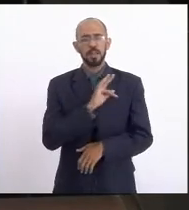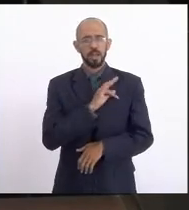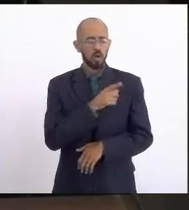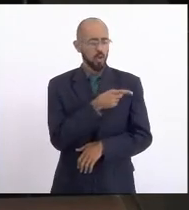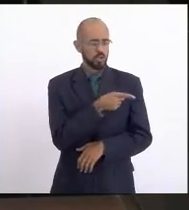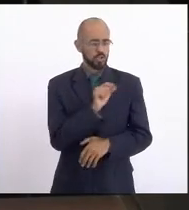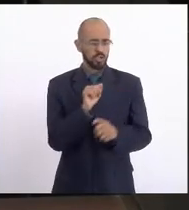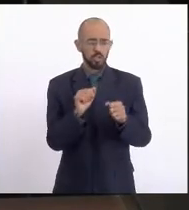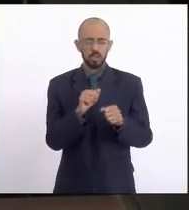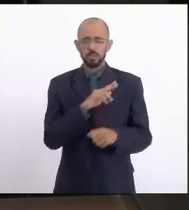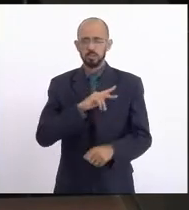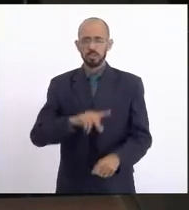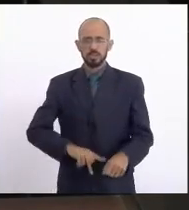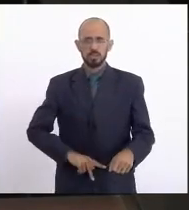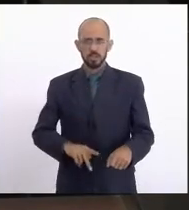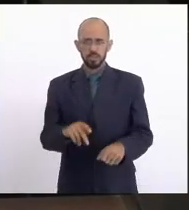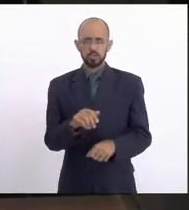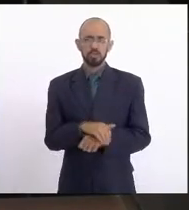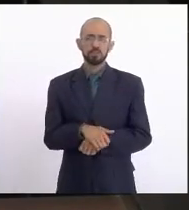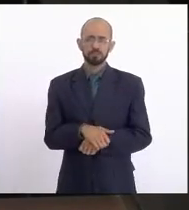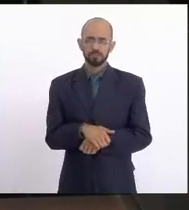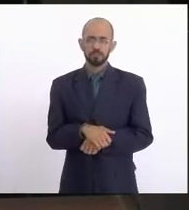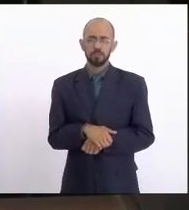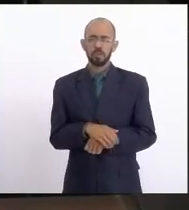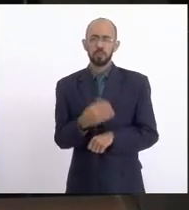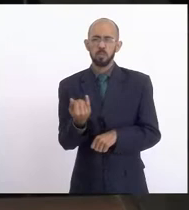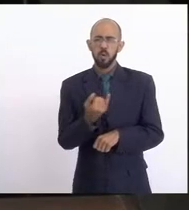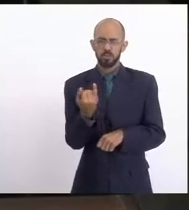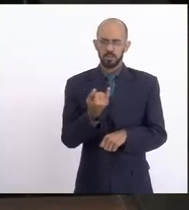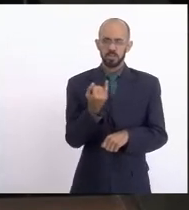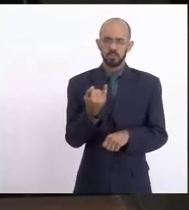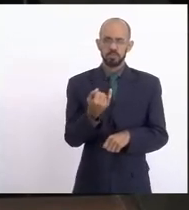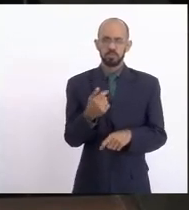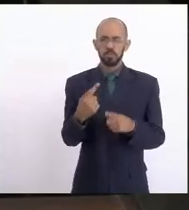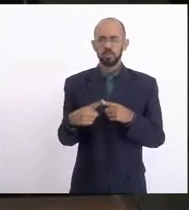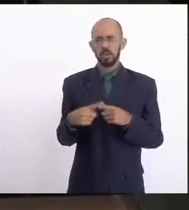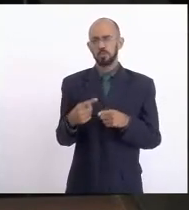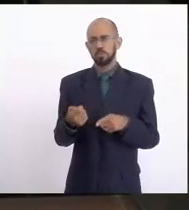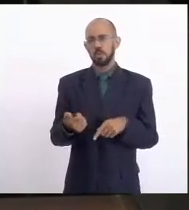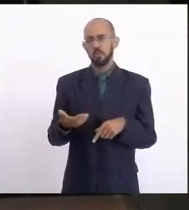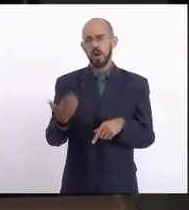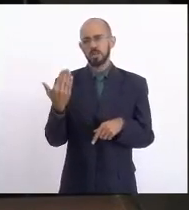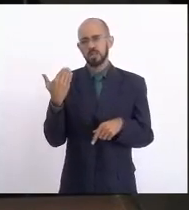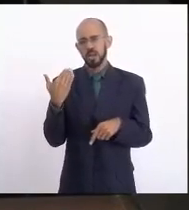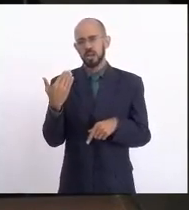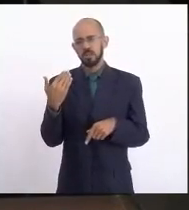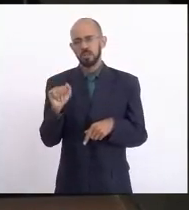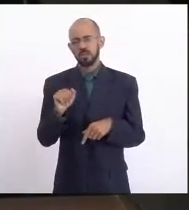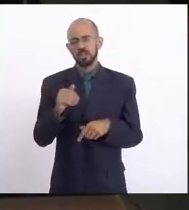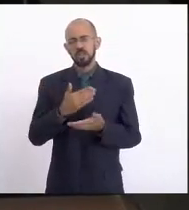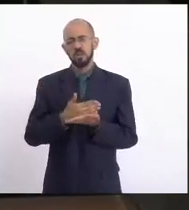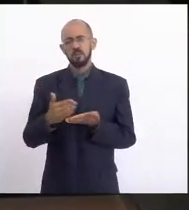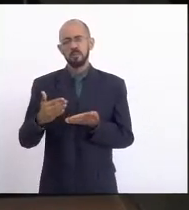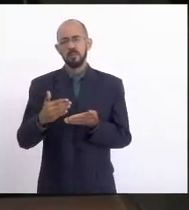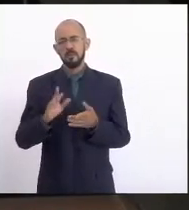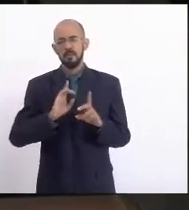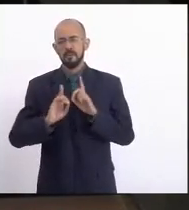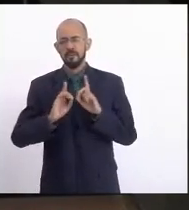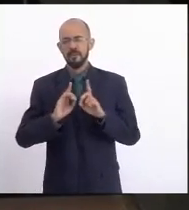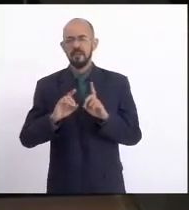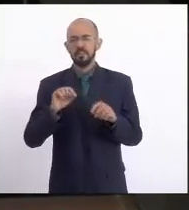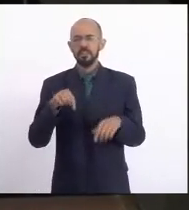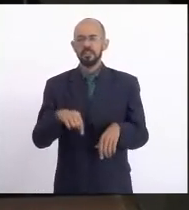pública muito importante e com muita presteza, que há poucos dias, Luiz Paulo, nós iniciamos um debate aqui em